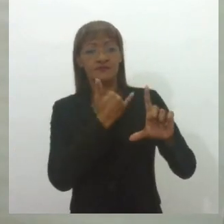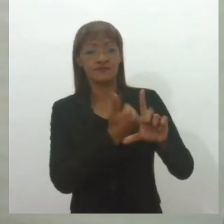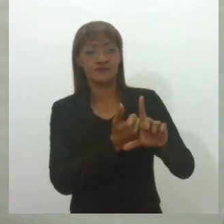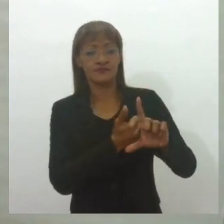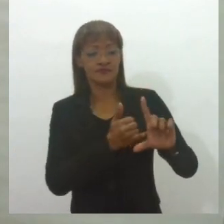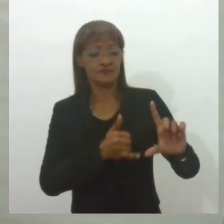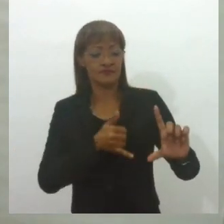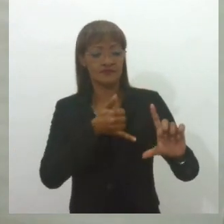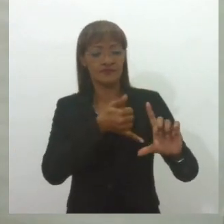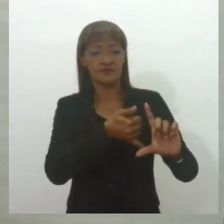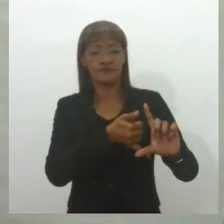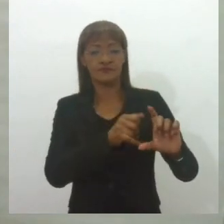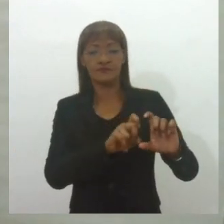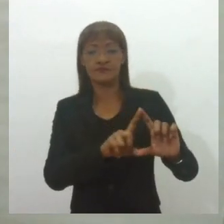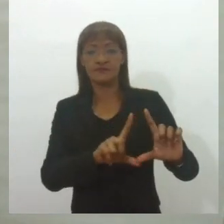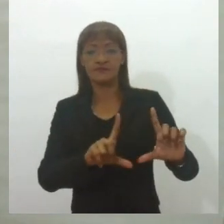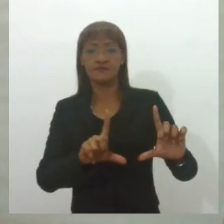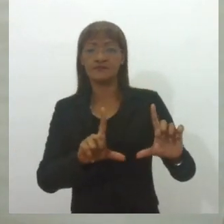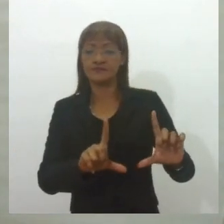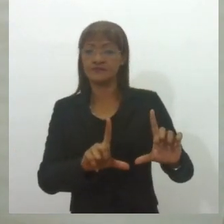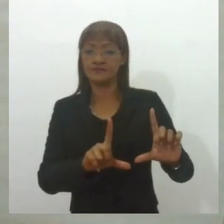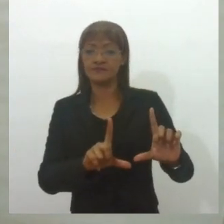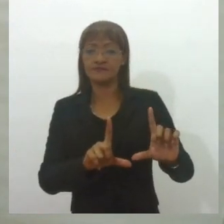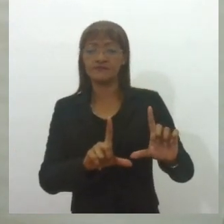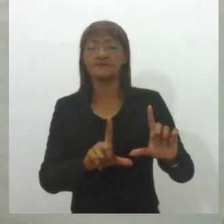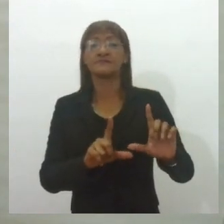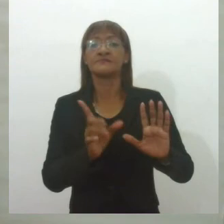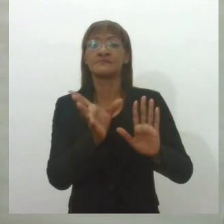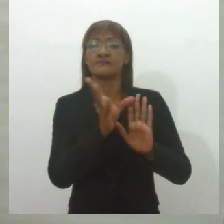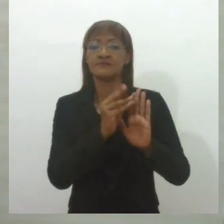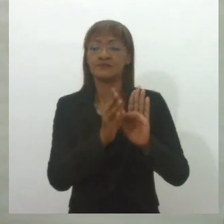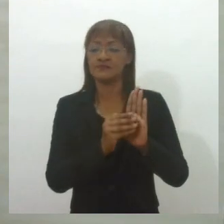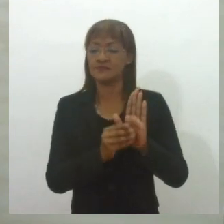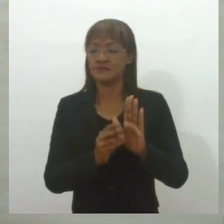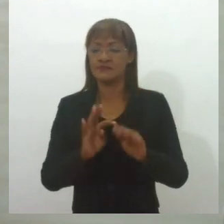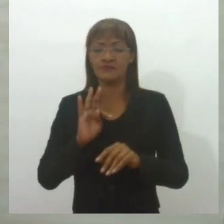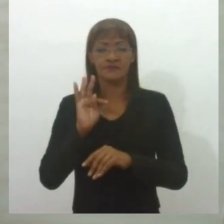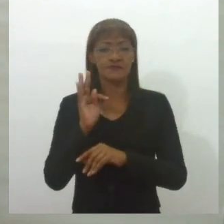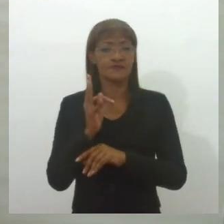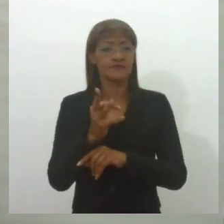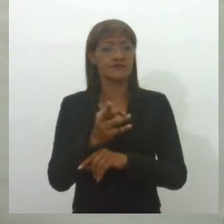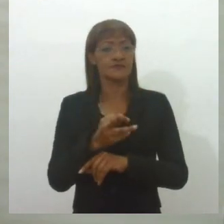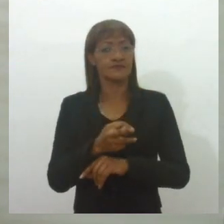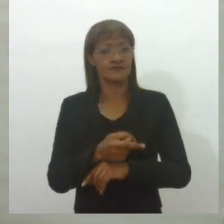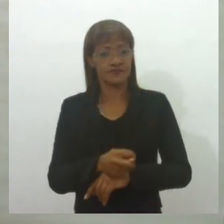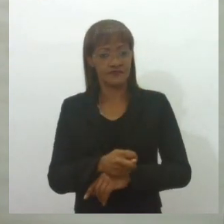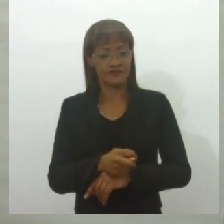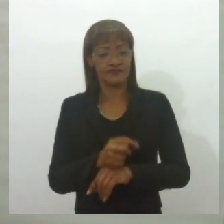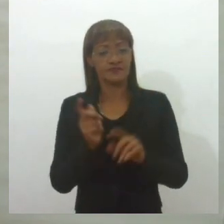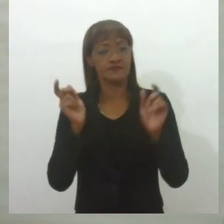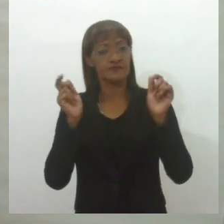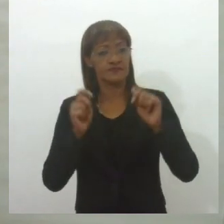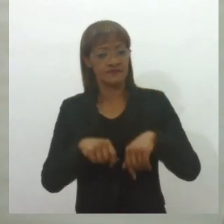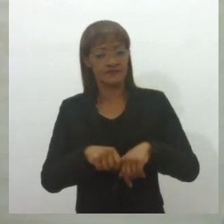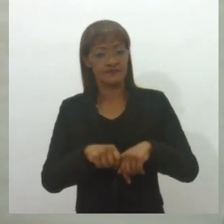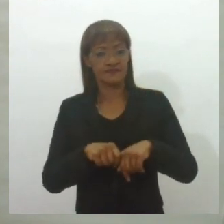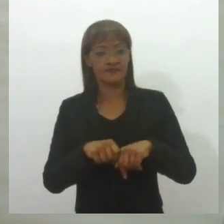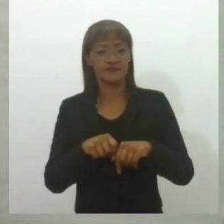posicionar a câmera do seu celular no QR Code que aparece do seu lado esquerdo no canto inferior